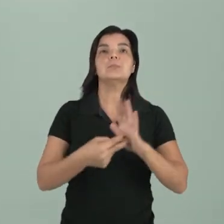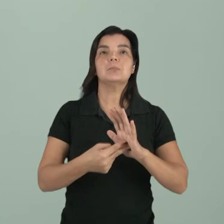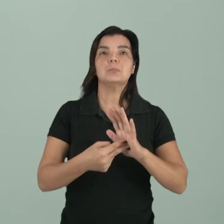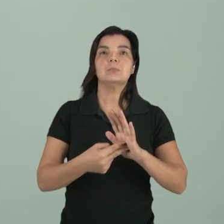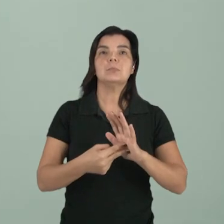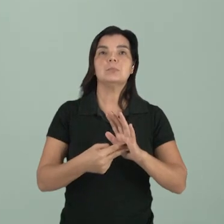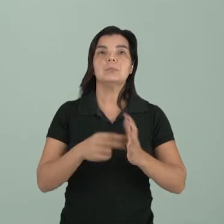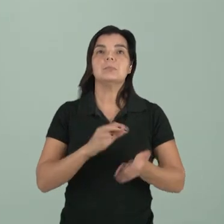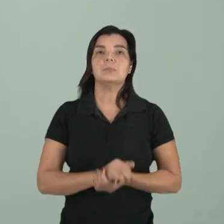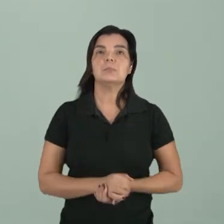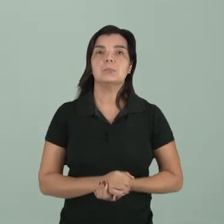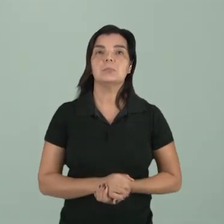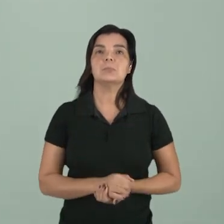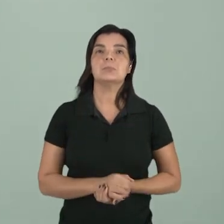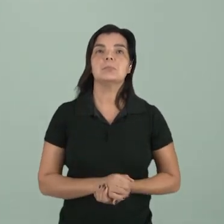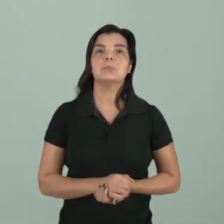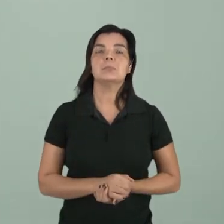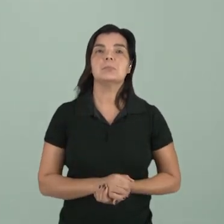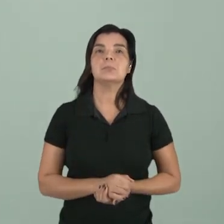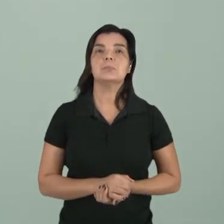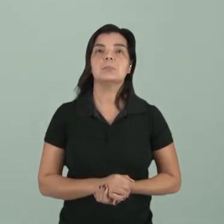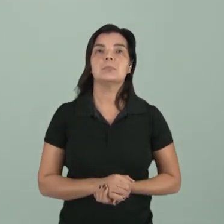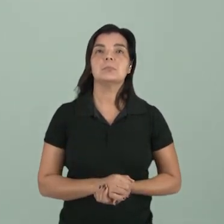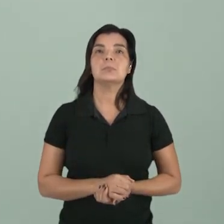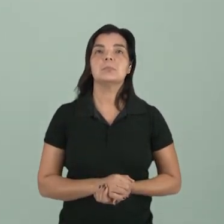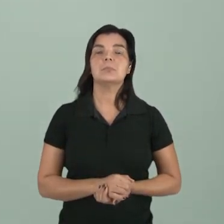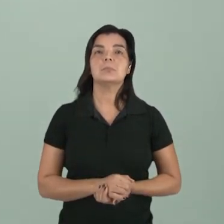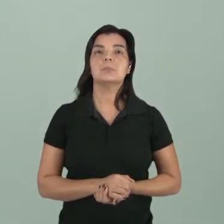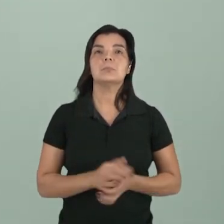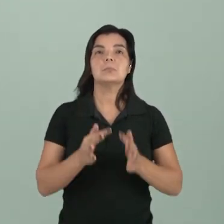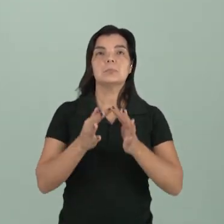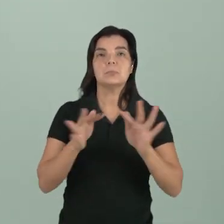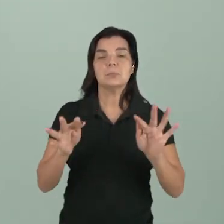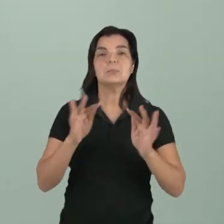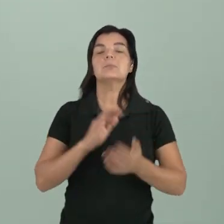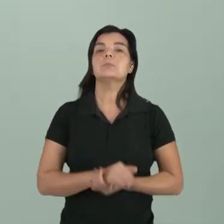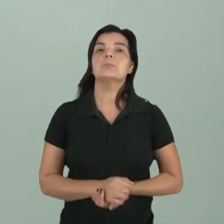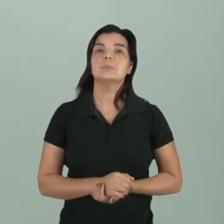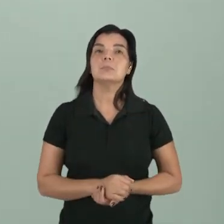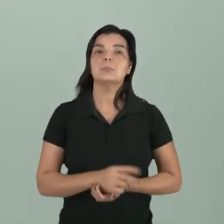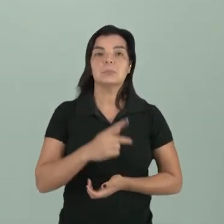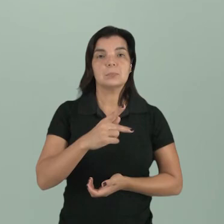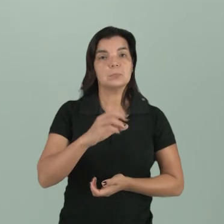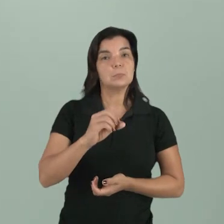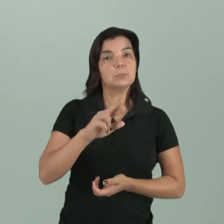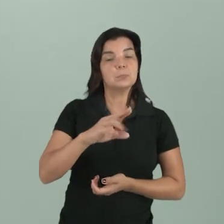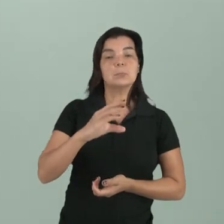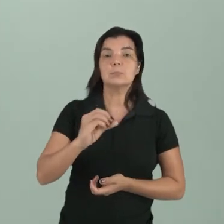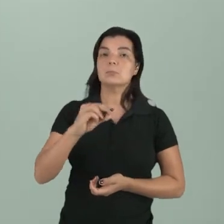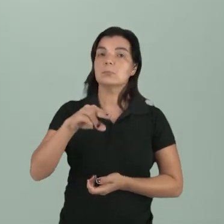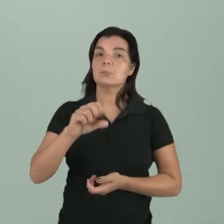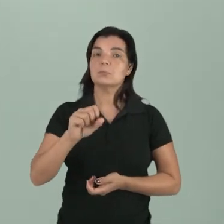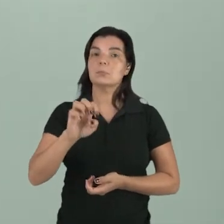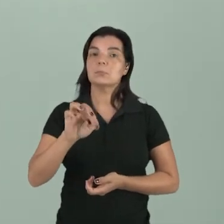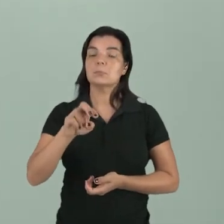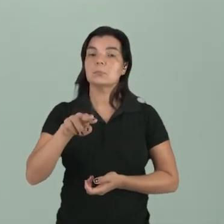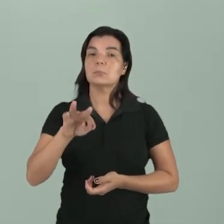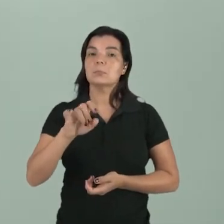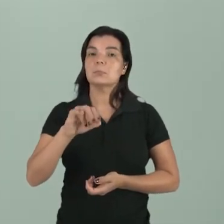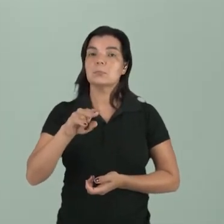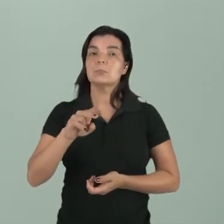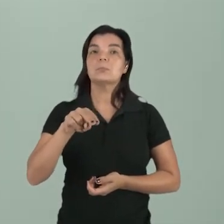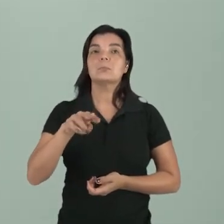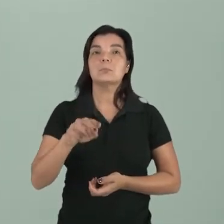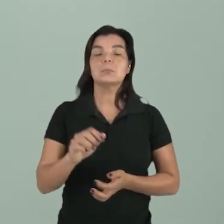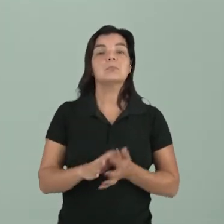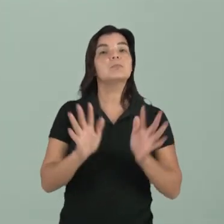sentido, o nosso significado, né, da nossa frase. Esse por conseguinte, ele dá uma